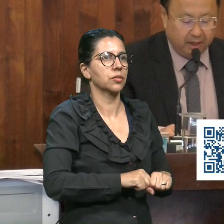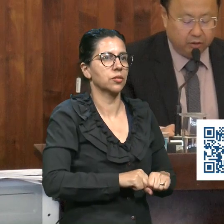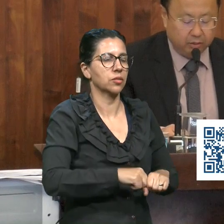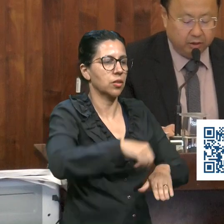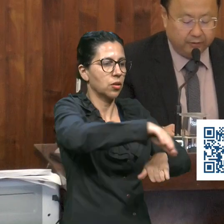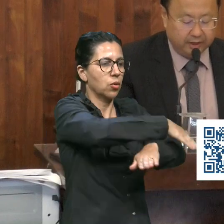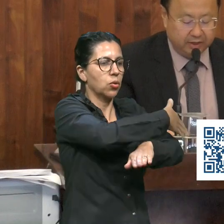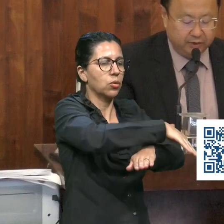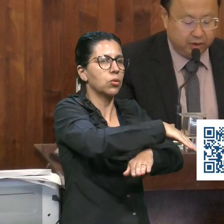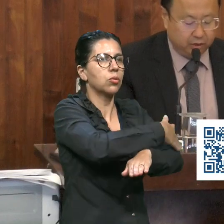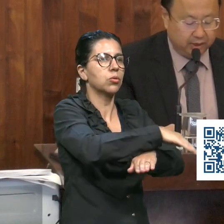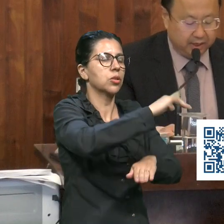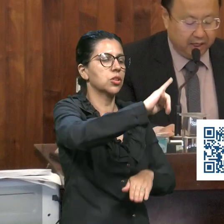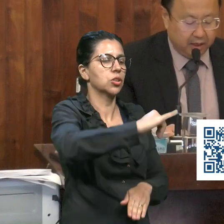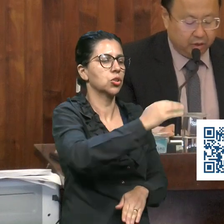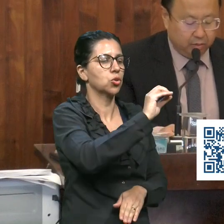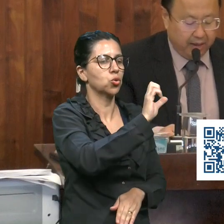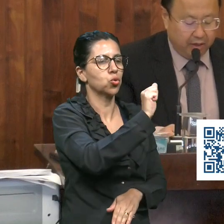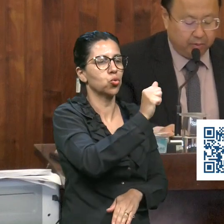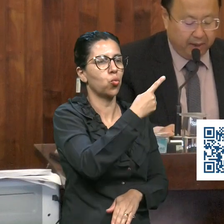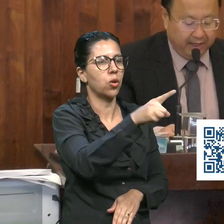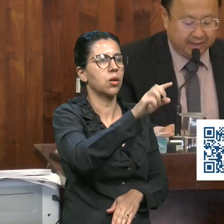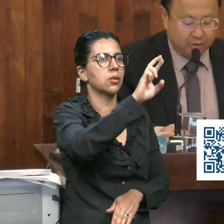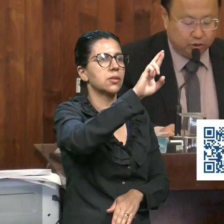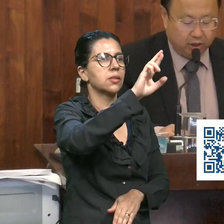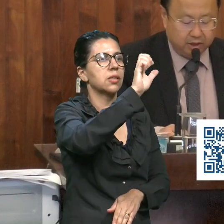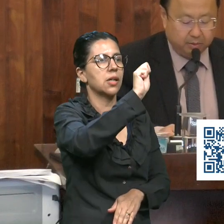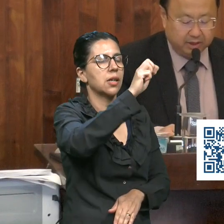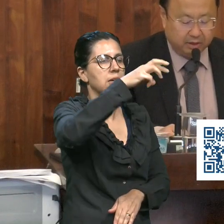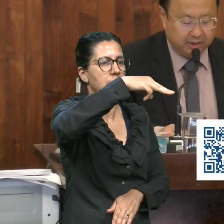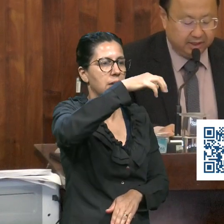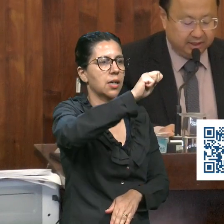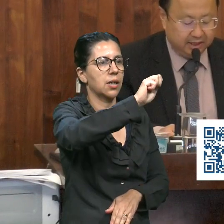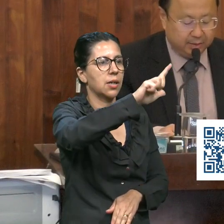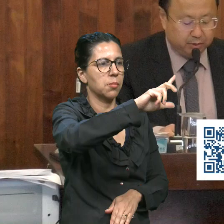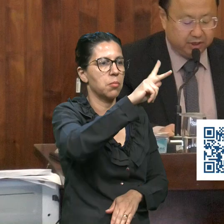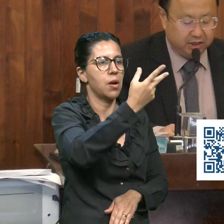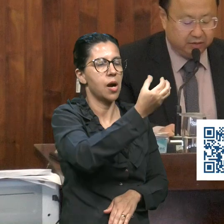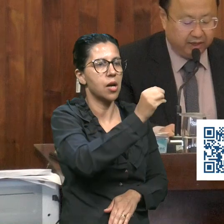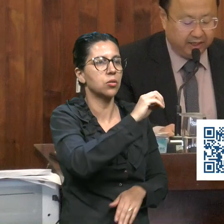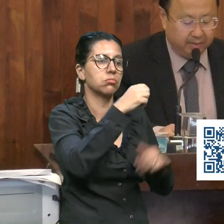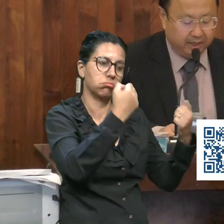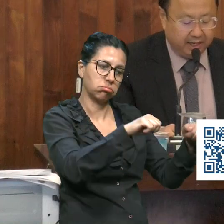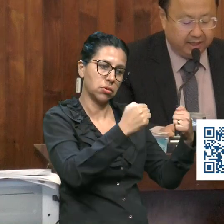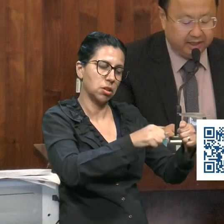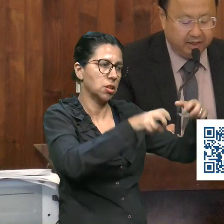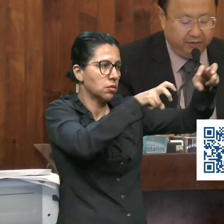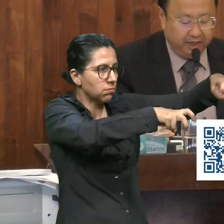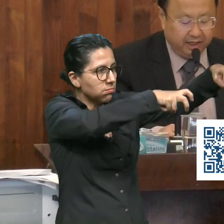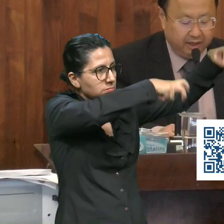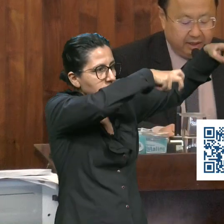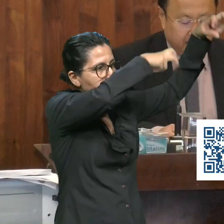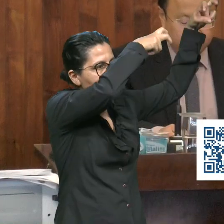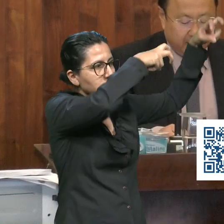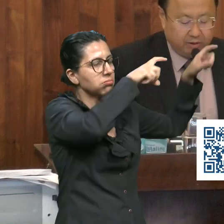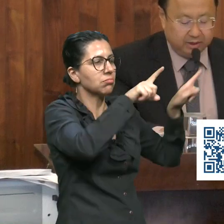João Ramalho, número 922, no bairro Parque São Jorge, pois a ausência desse dispositivo e arquibancada